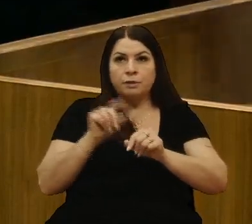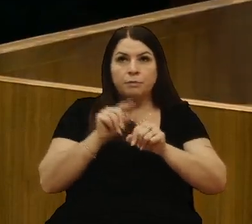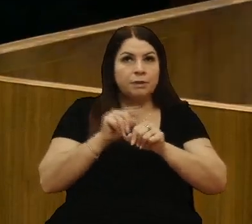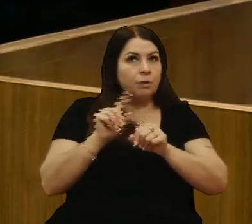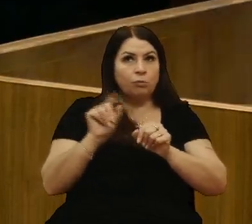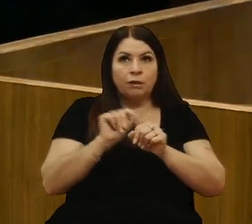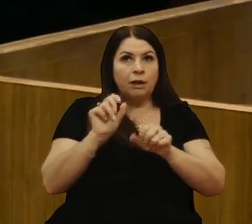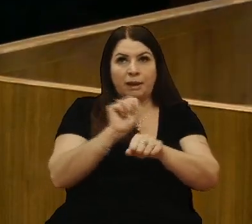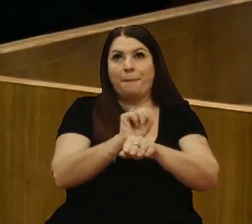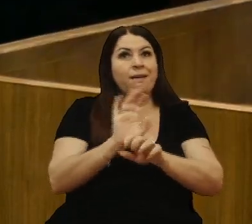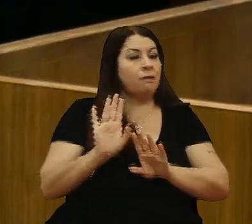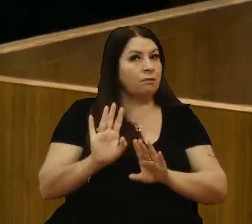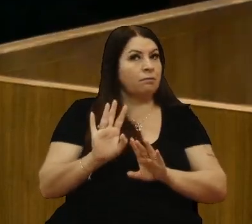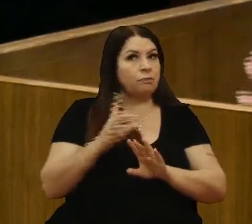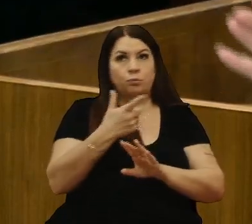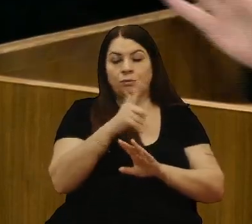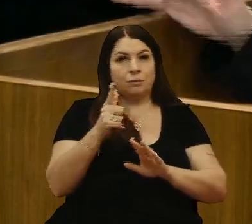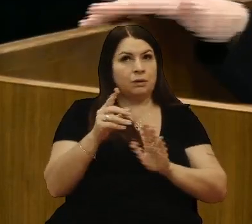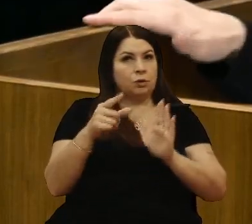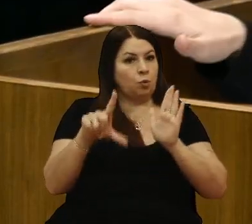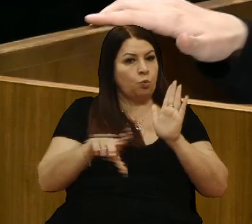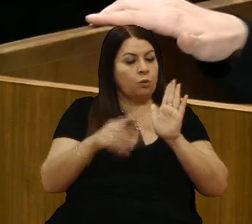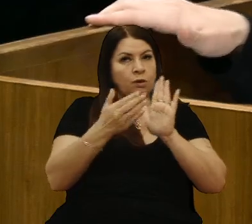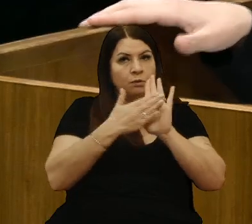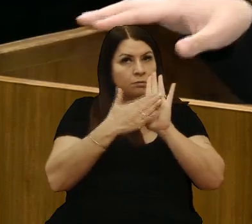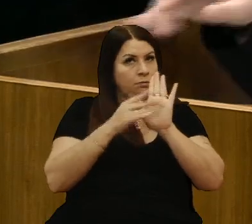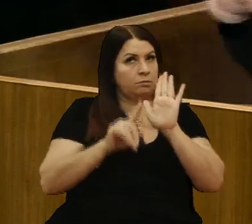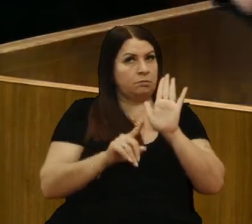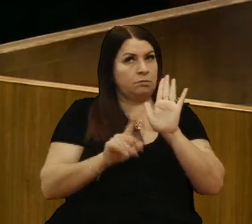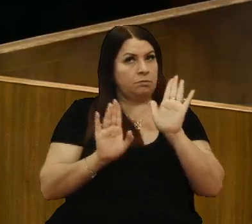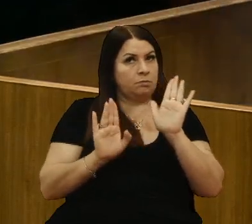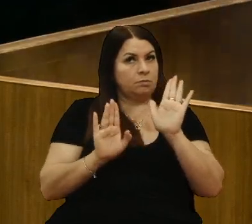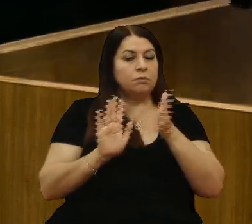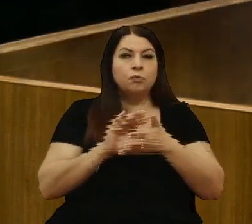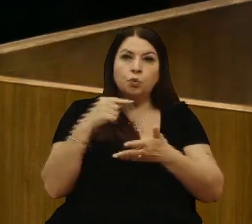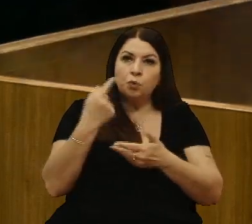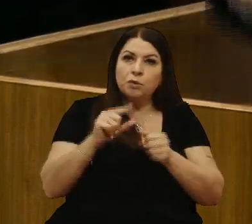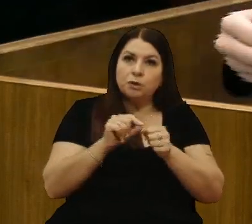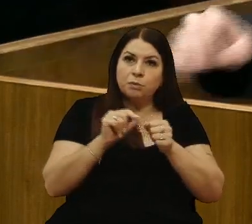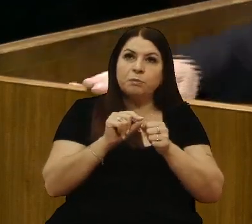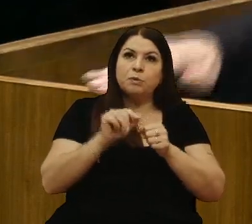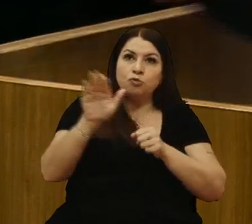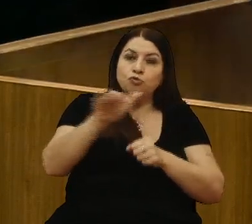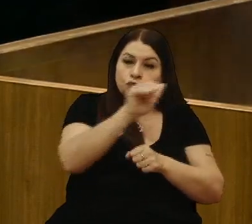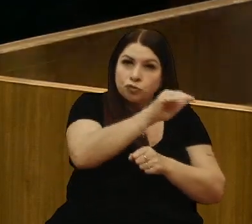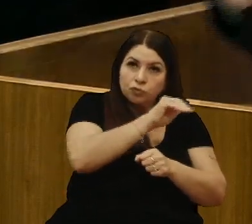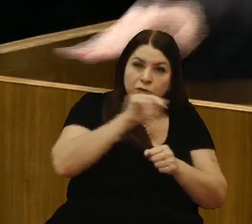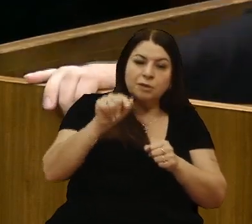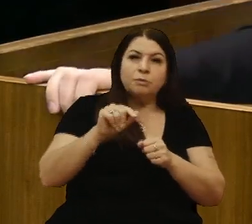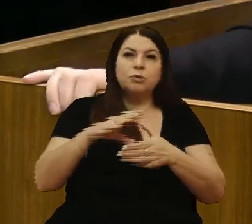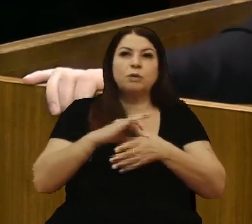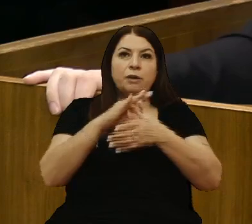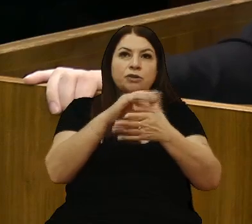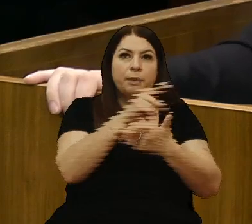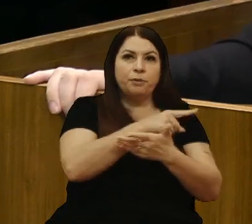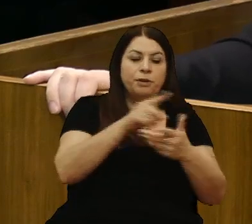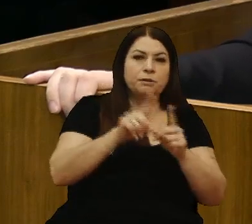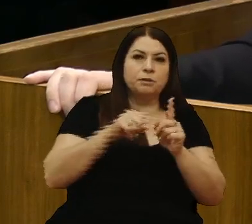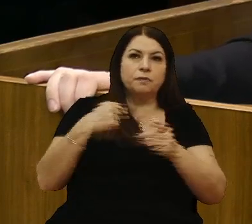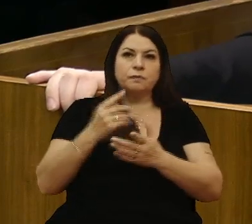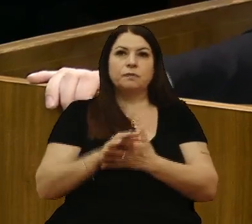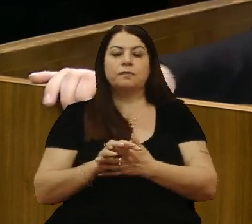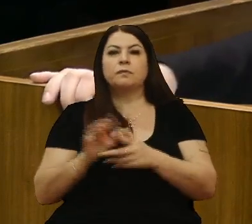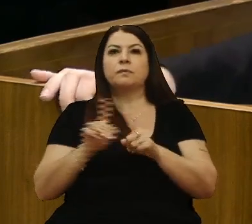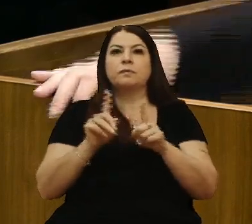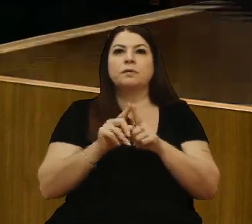têm que funcionar. Não tem em nenhum lugar escrito. Então, nós estamos convocando líder do governo,